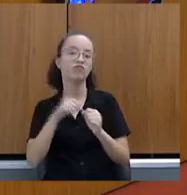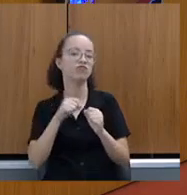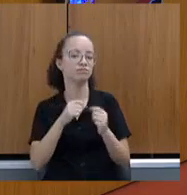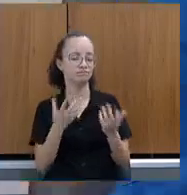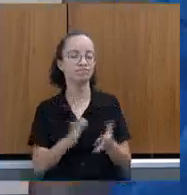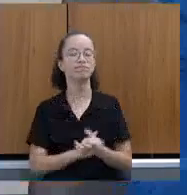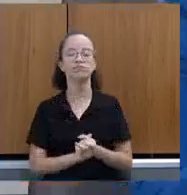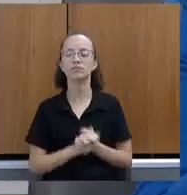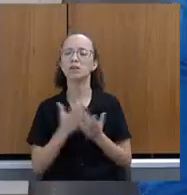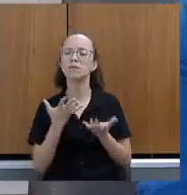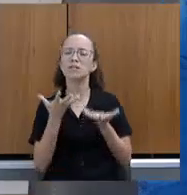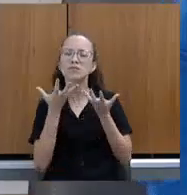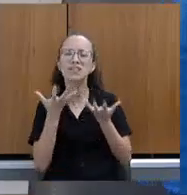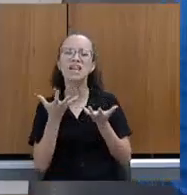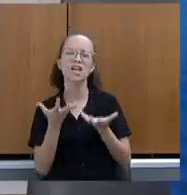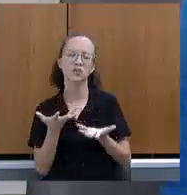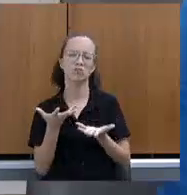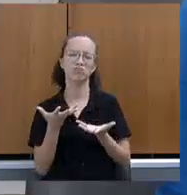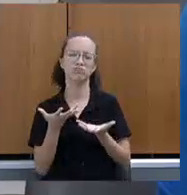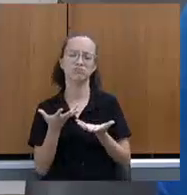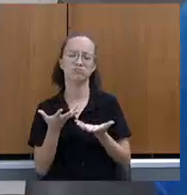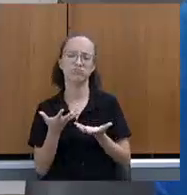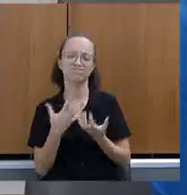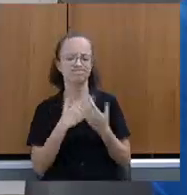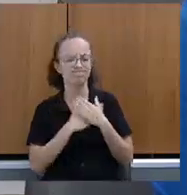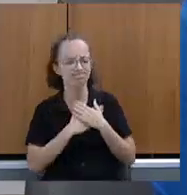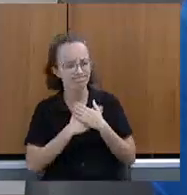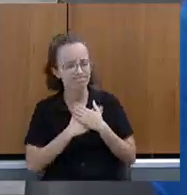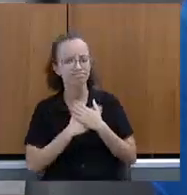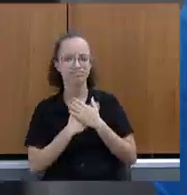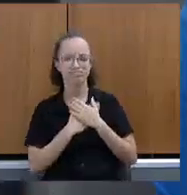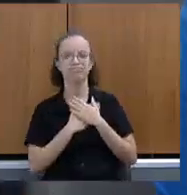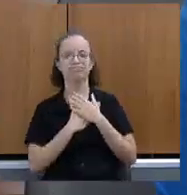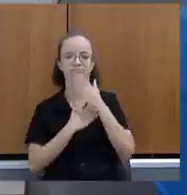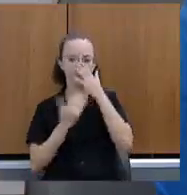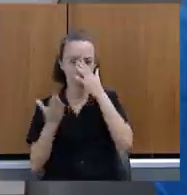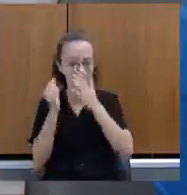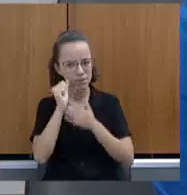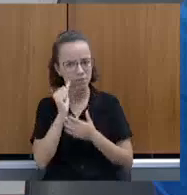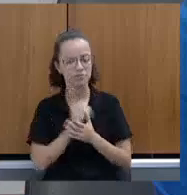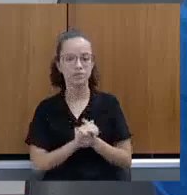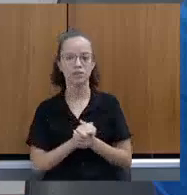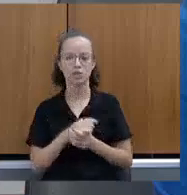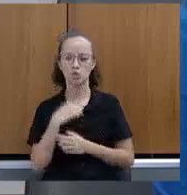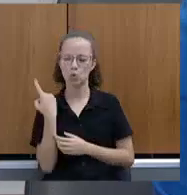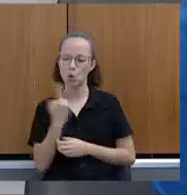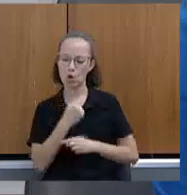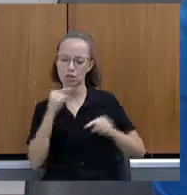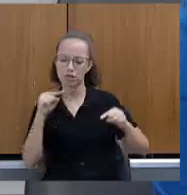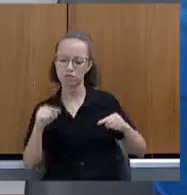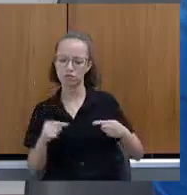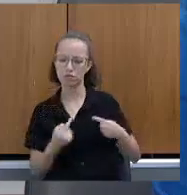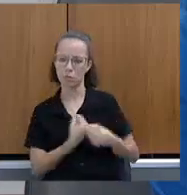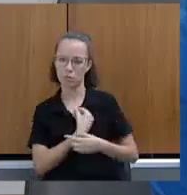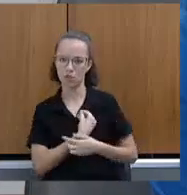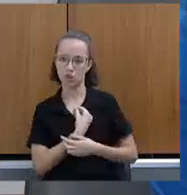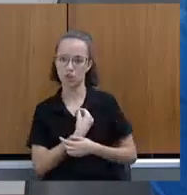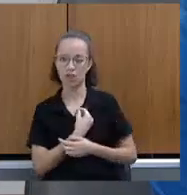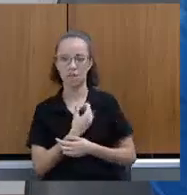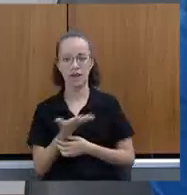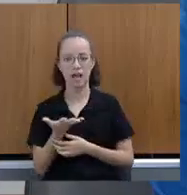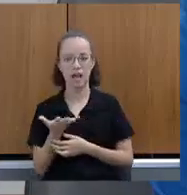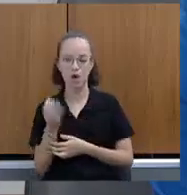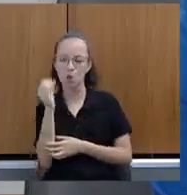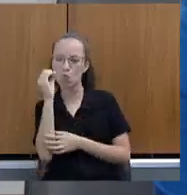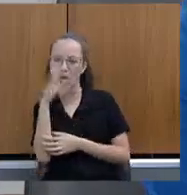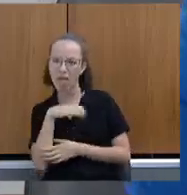mas eu quero registrar minha solidariedade a deputada nós não estamos na política para sermos alvo dessa intolerância